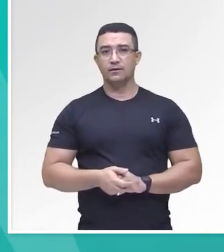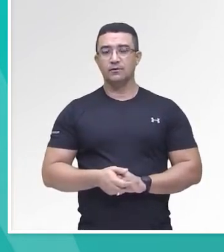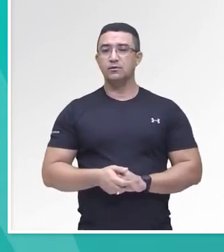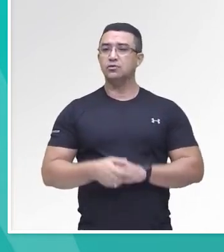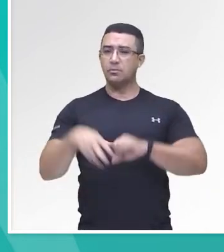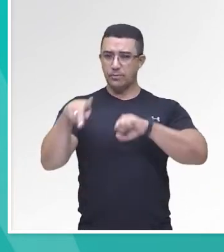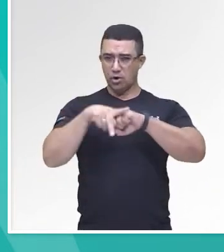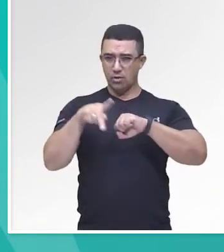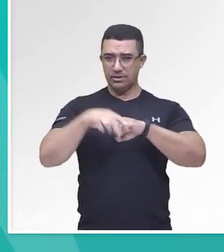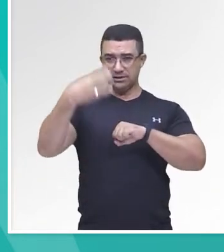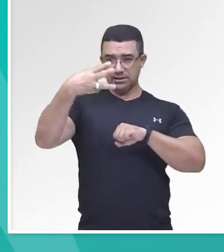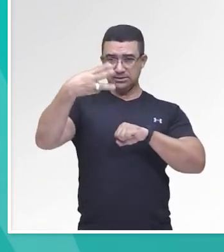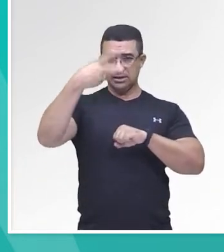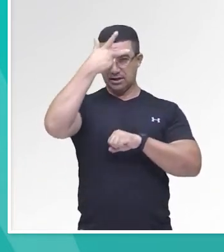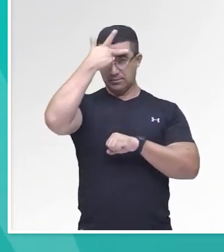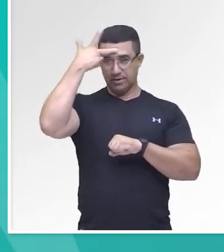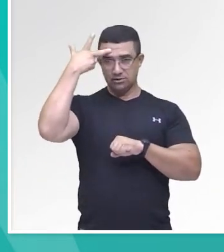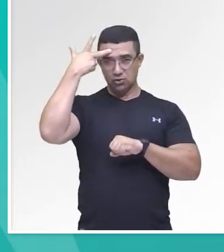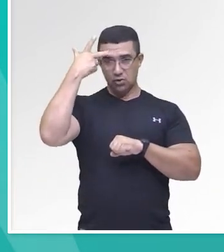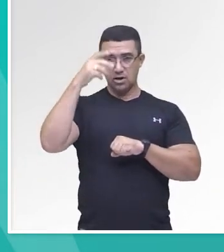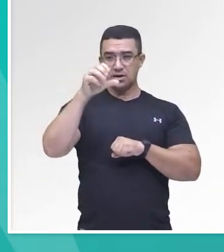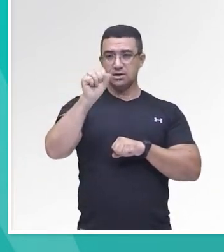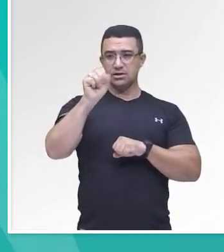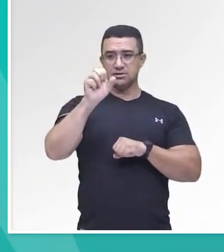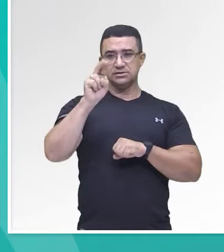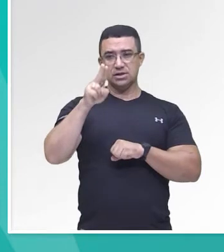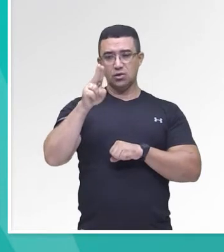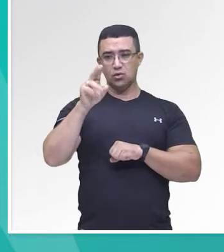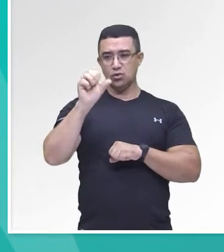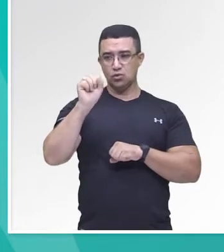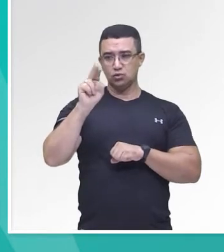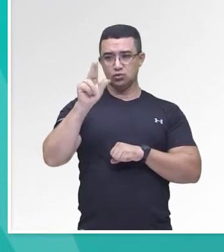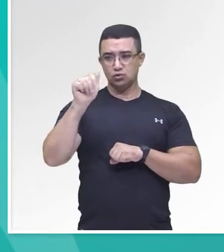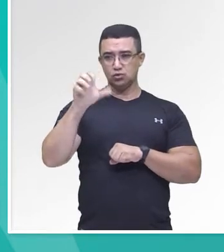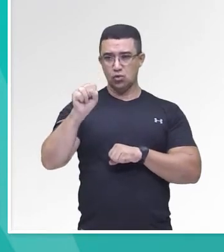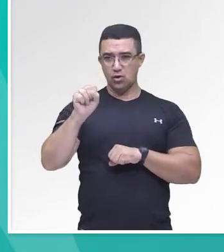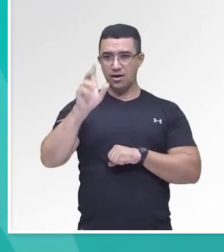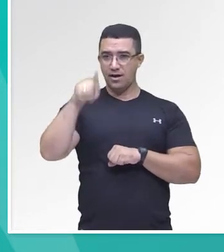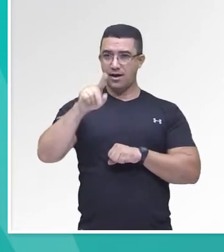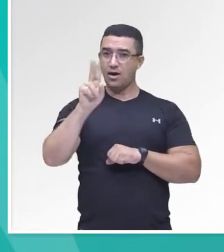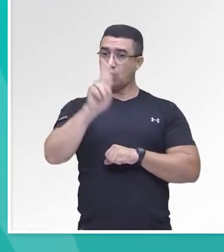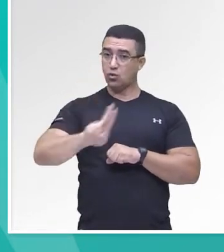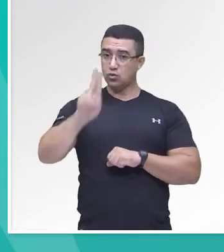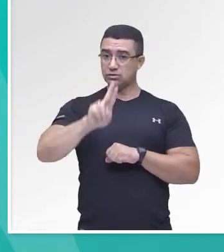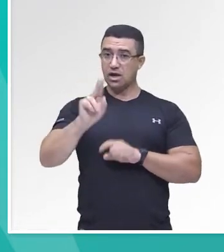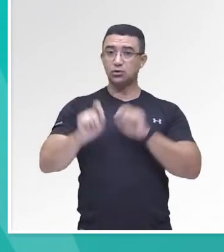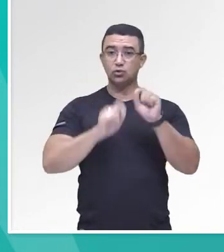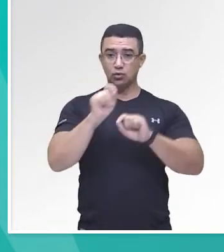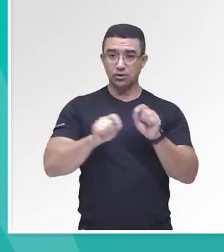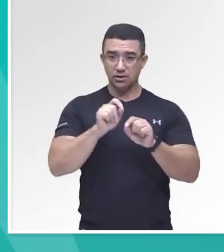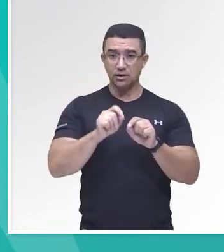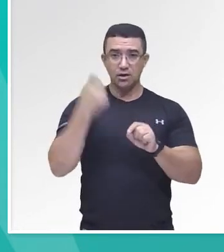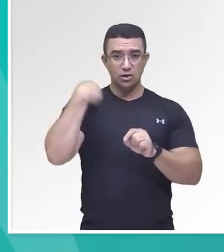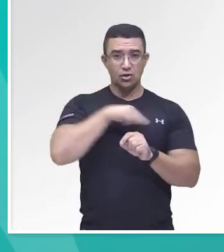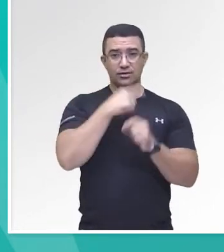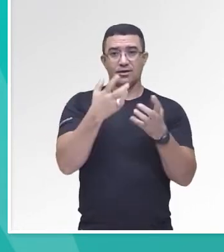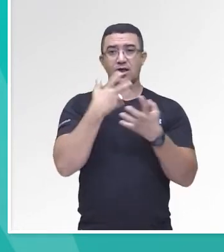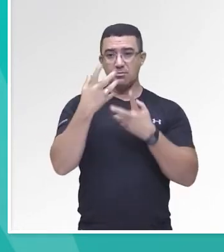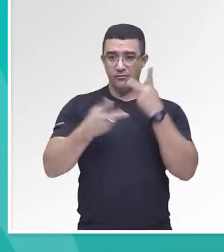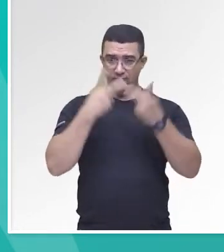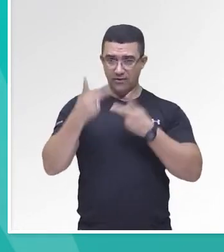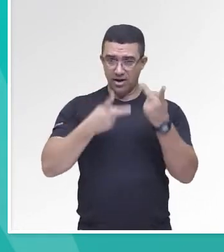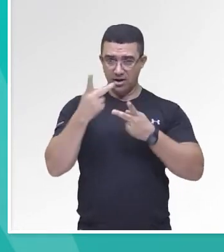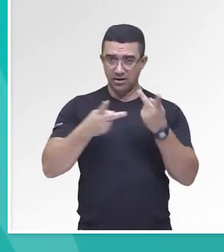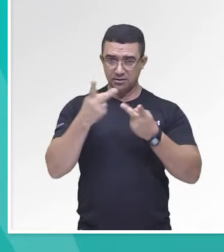pronomes de terceira pessoa, seu, sua, seus, suas, serão empregados, utilizados quando nós queremos dizer que o elemento